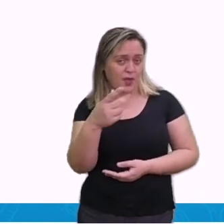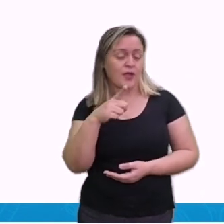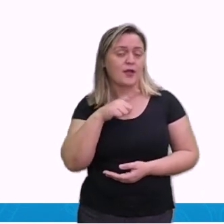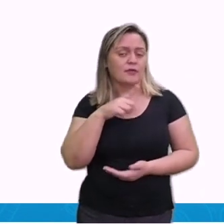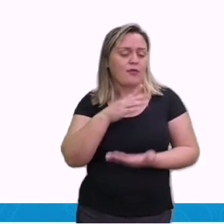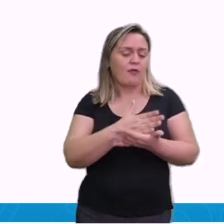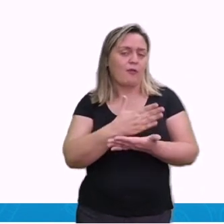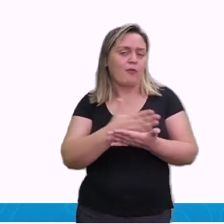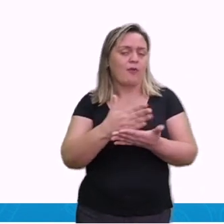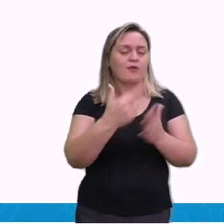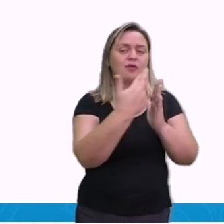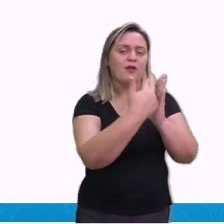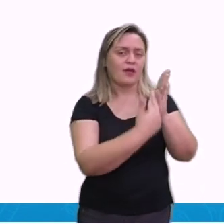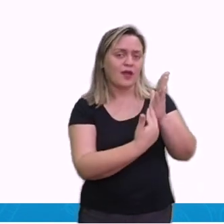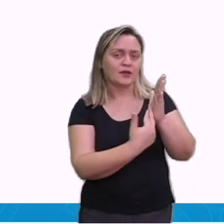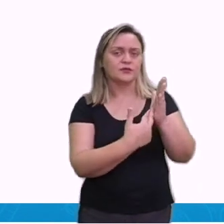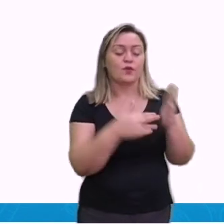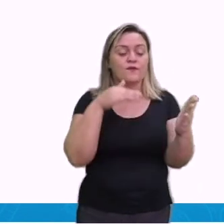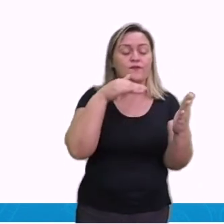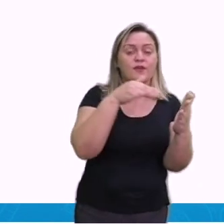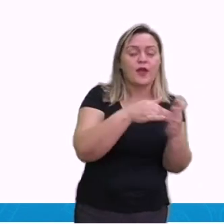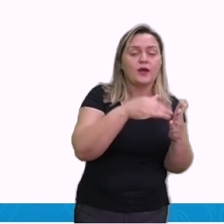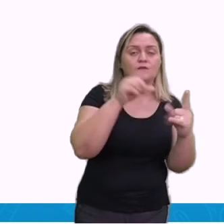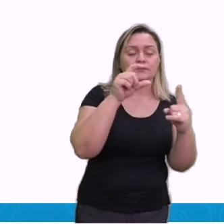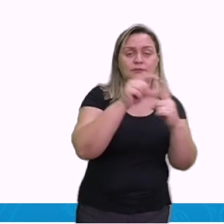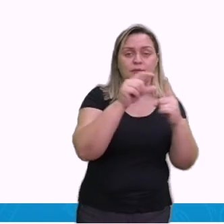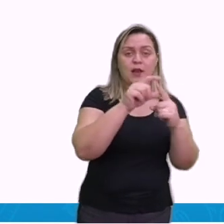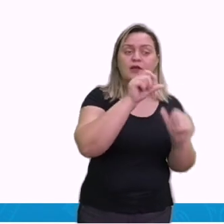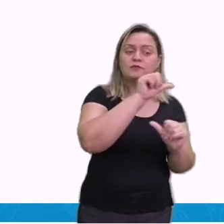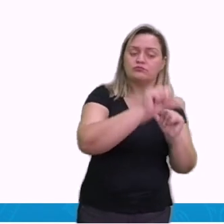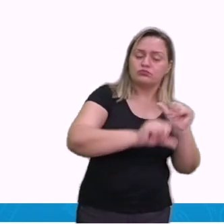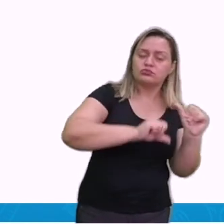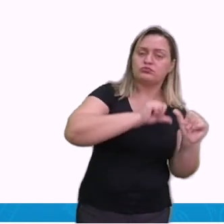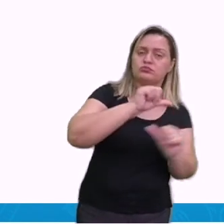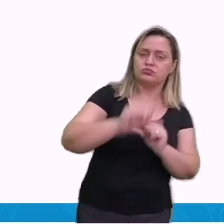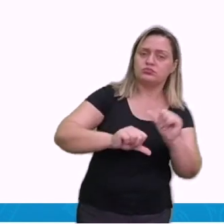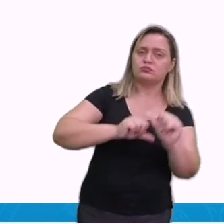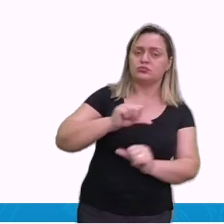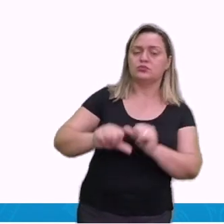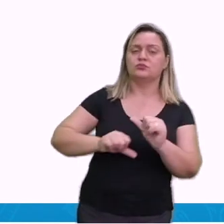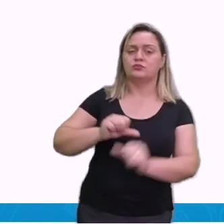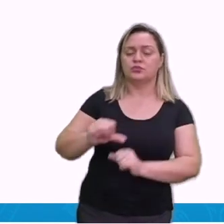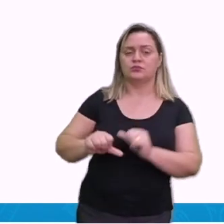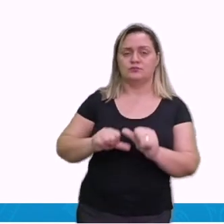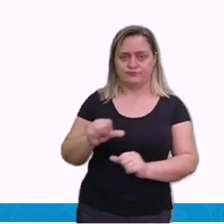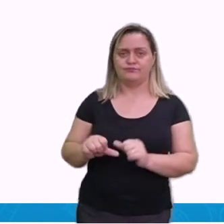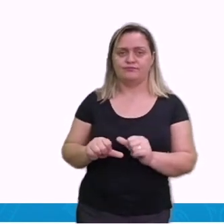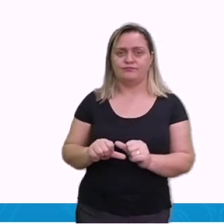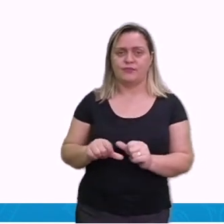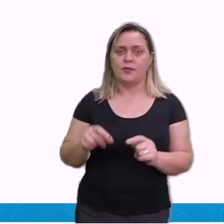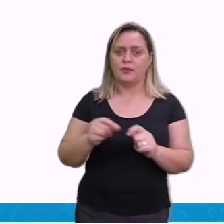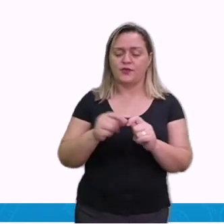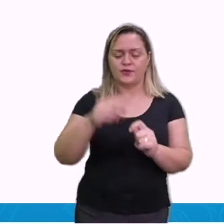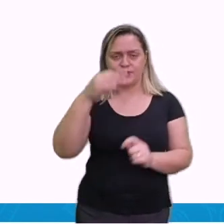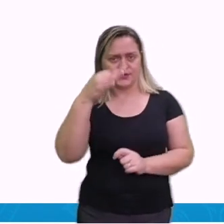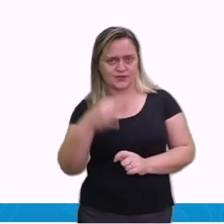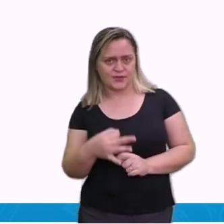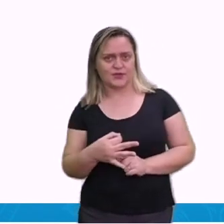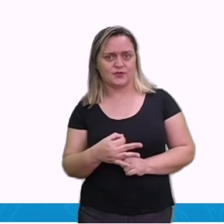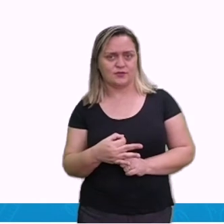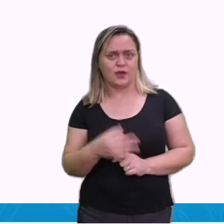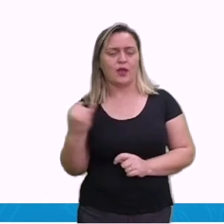Bombom, os bombons. Carro, os carros. Então, nem sempre no plural é só colocar